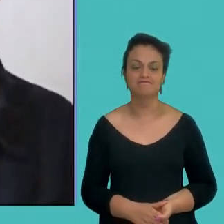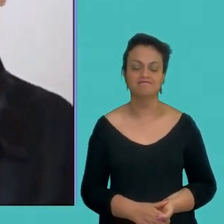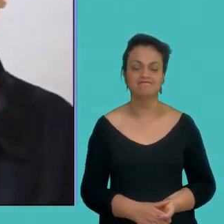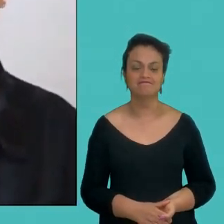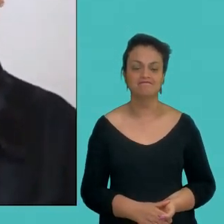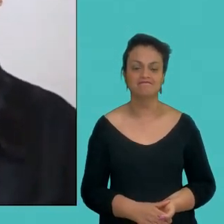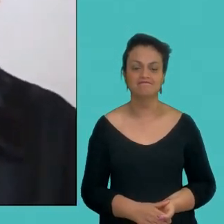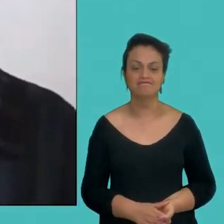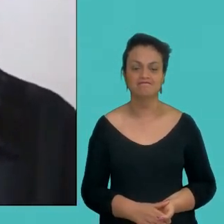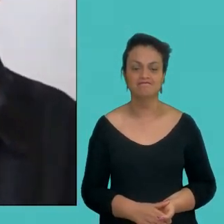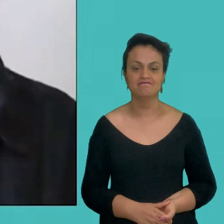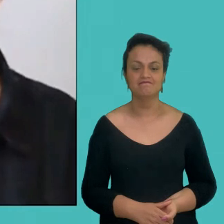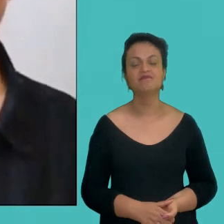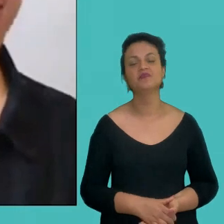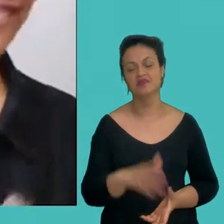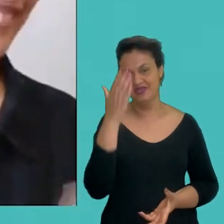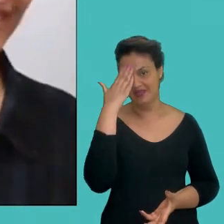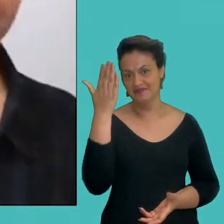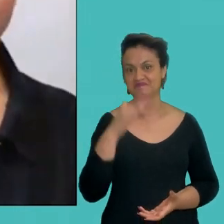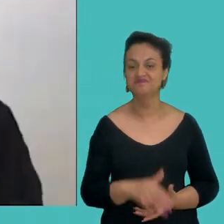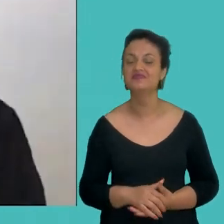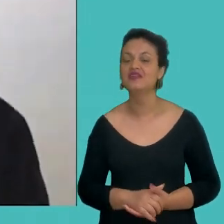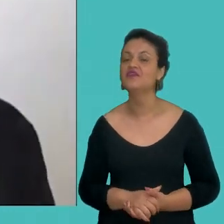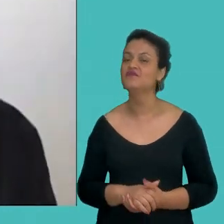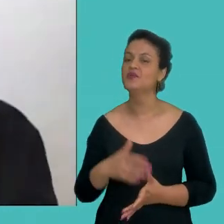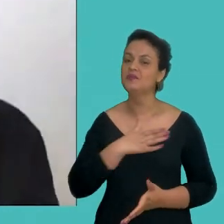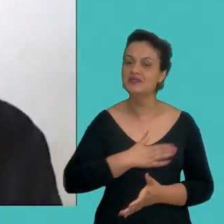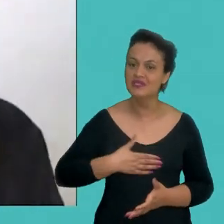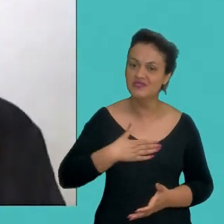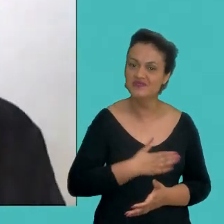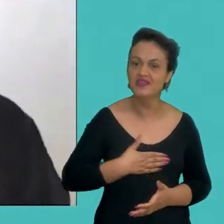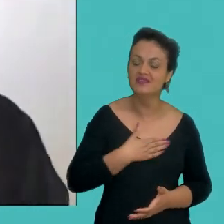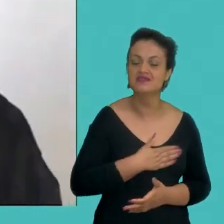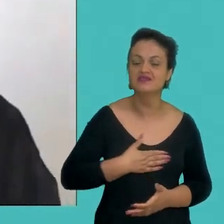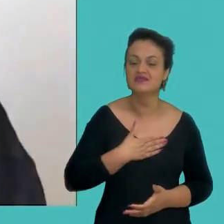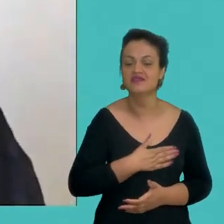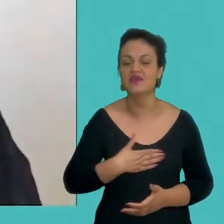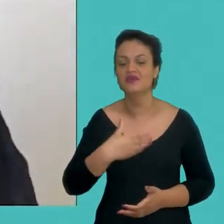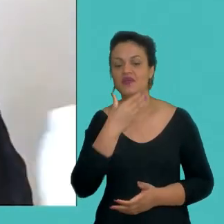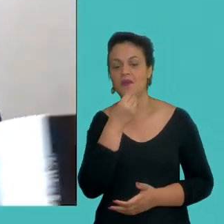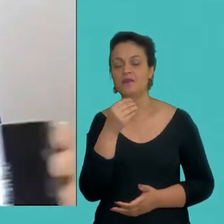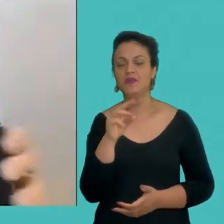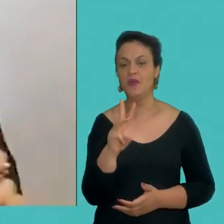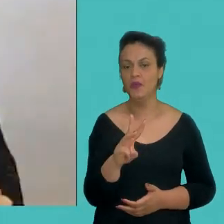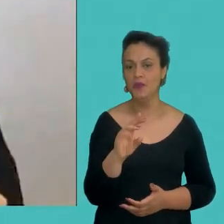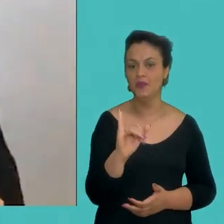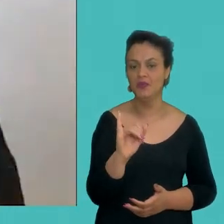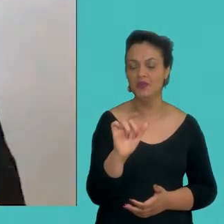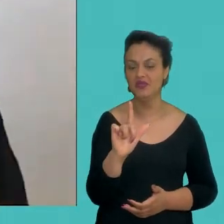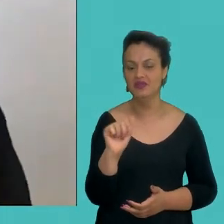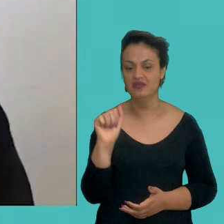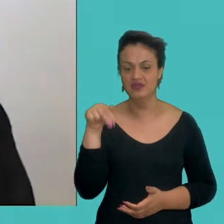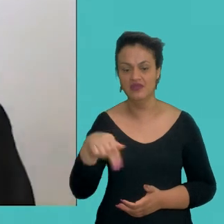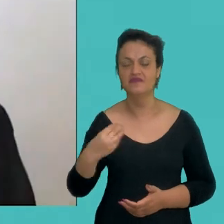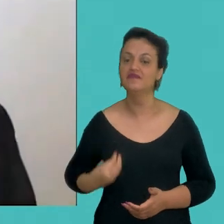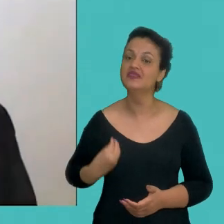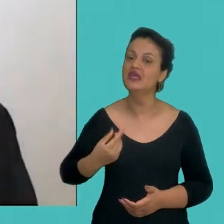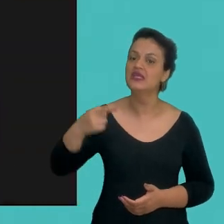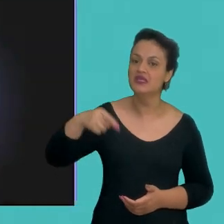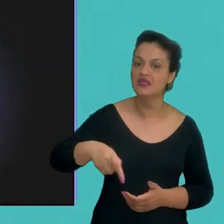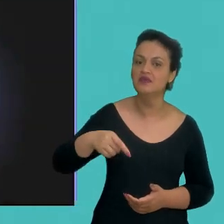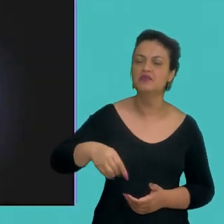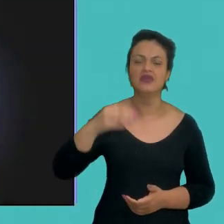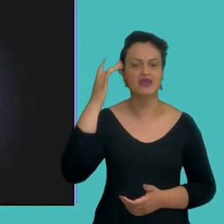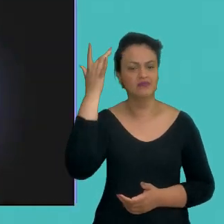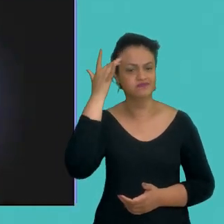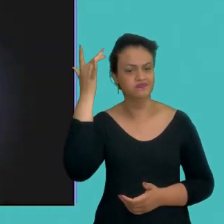Terezinha. Muito obrigada, Márcia. É, mais uma vez, uma grande satisfação ter o William Vac aqui conosco,